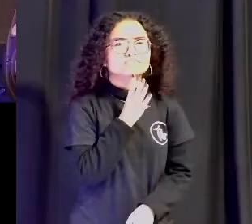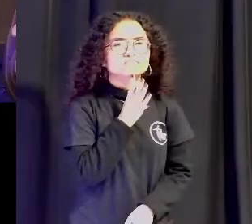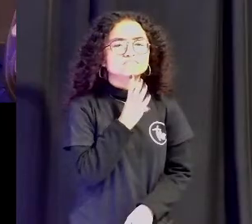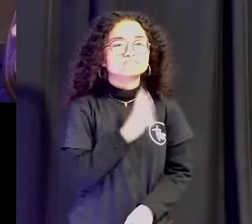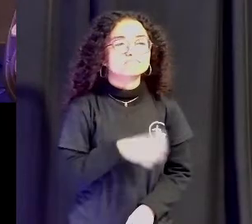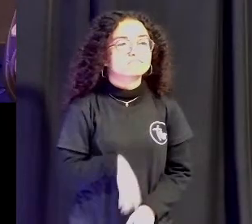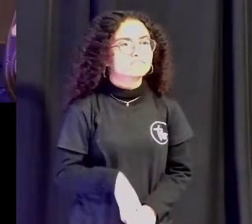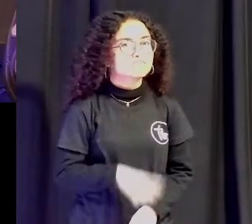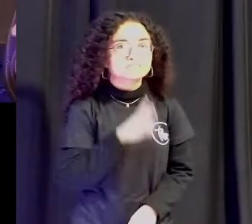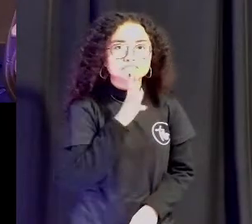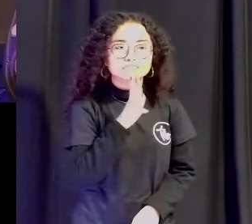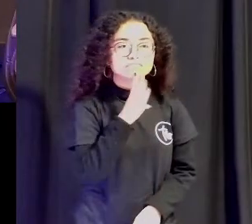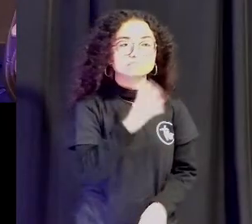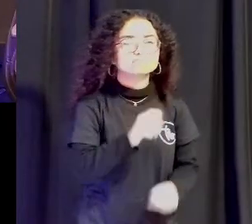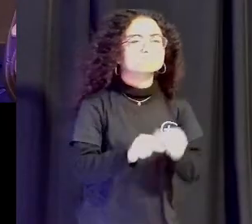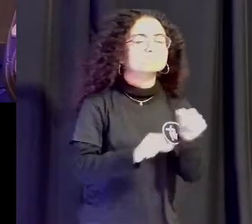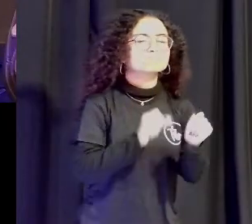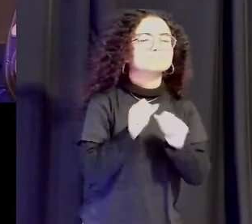Seja conhecido